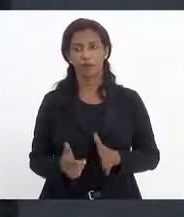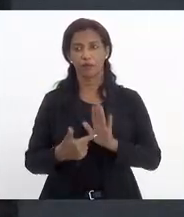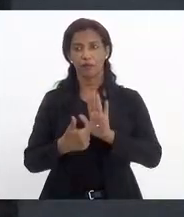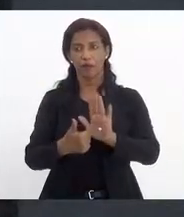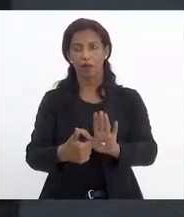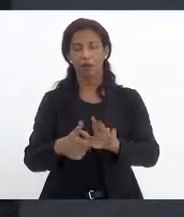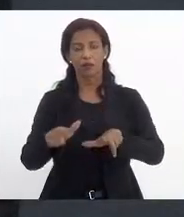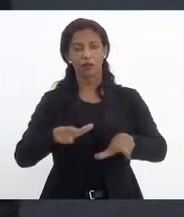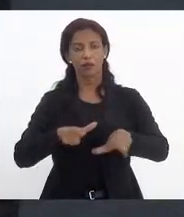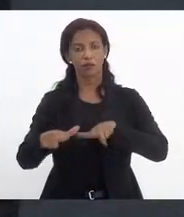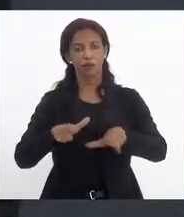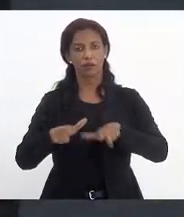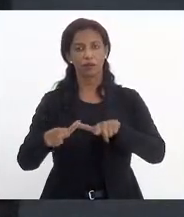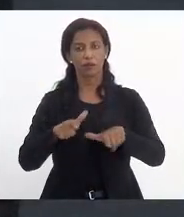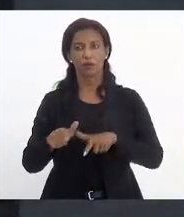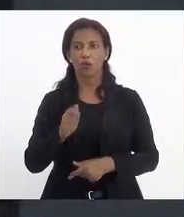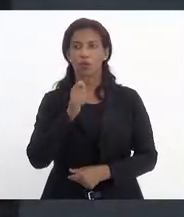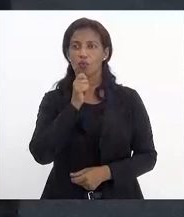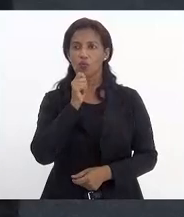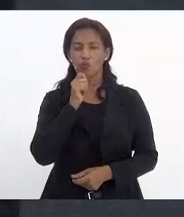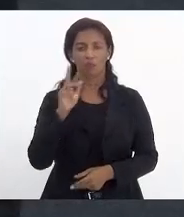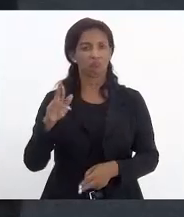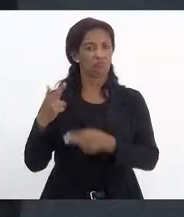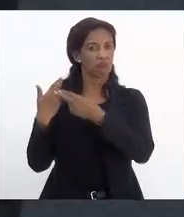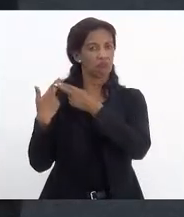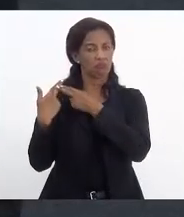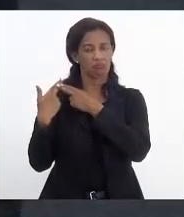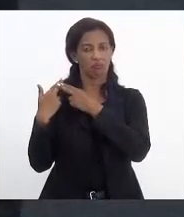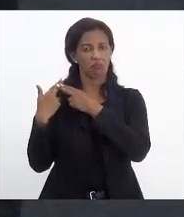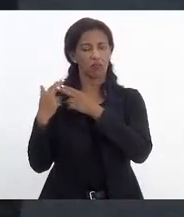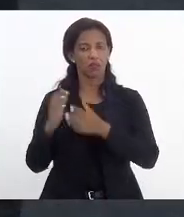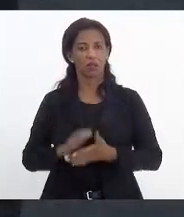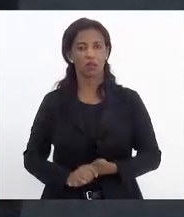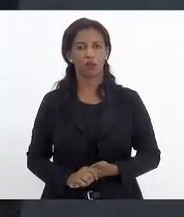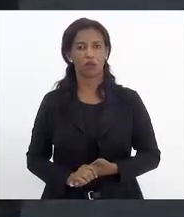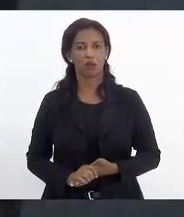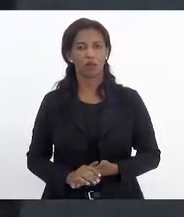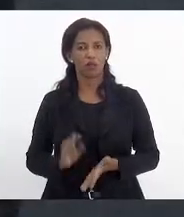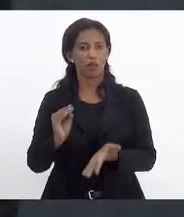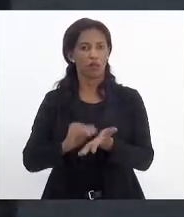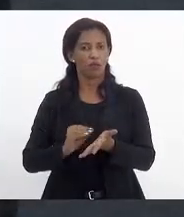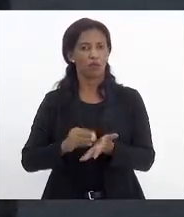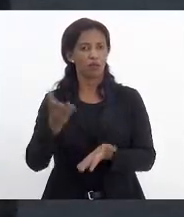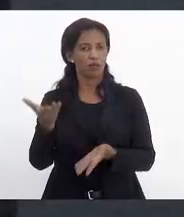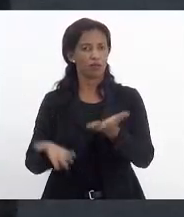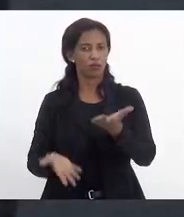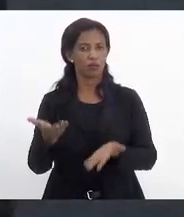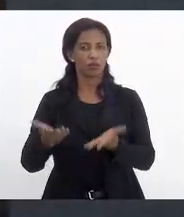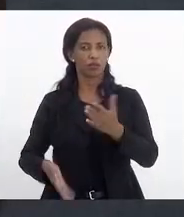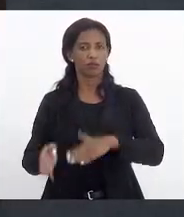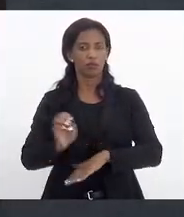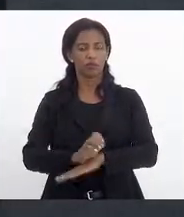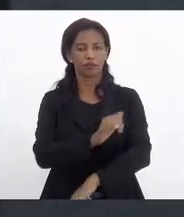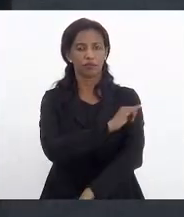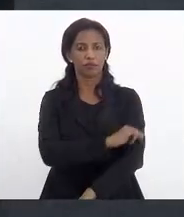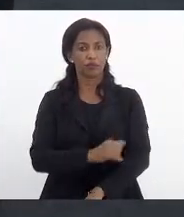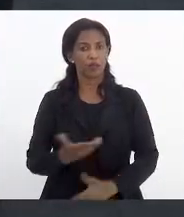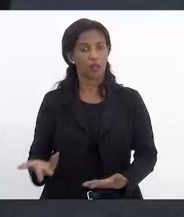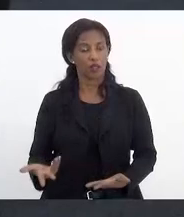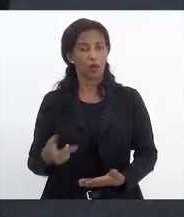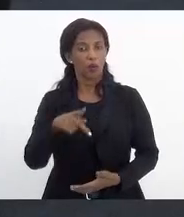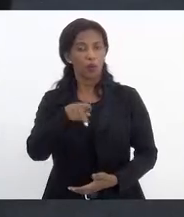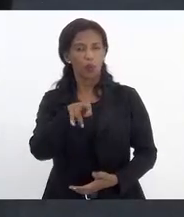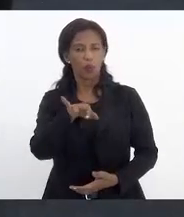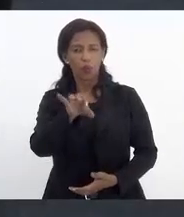mostrar que os servidores não têm nenhuma responsabilidade no desequilíbrio econômico do Estado do Rio de Janeiro. Então, puni-los